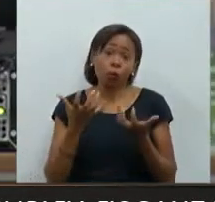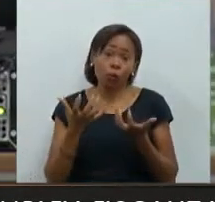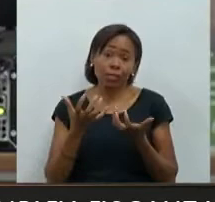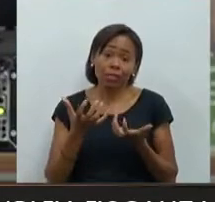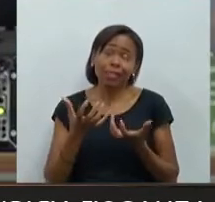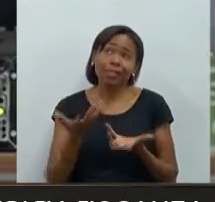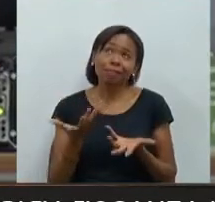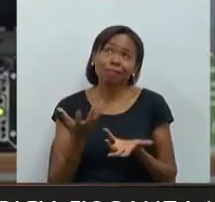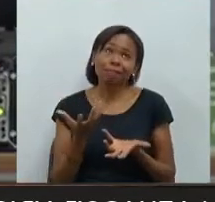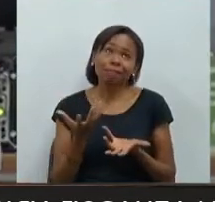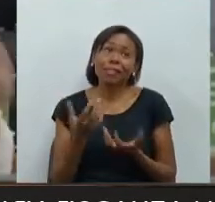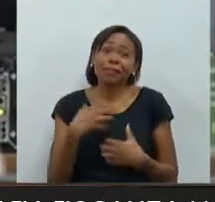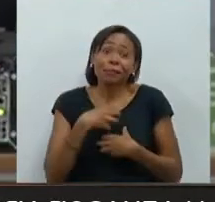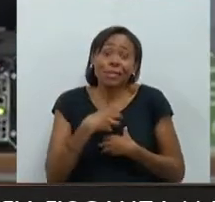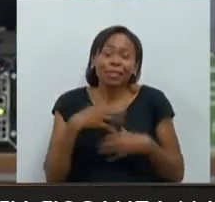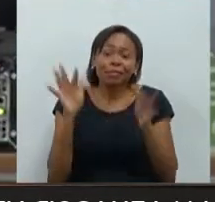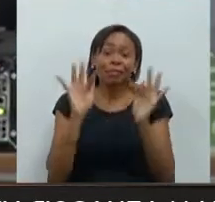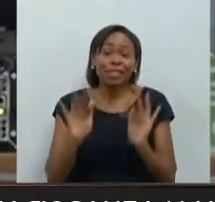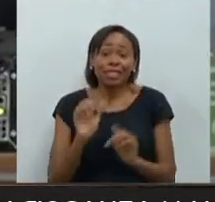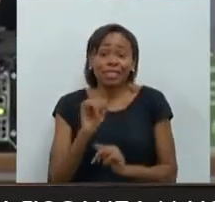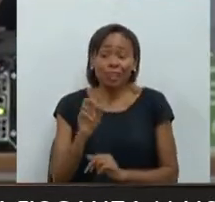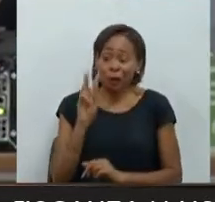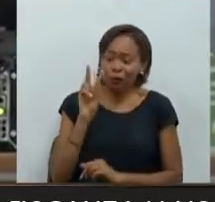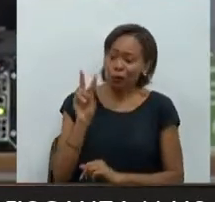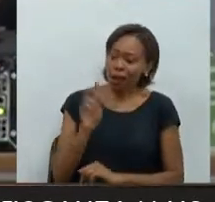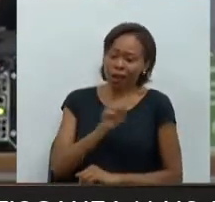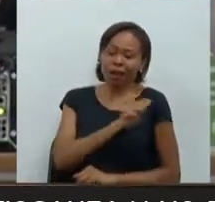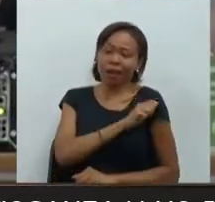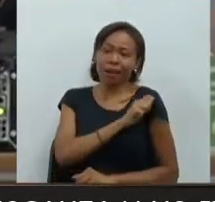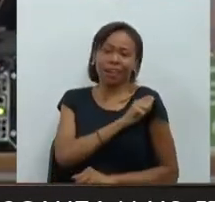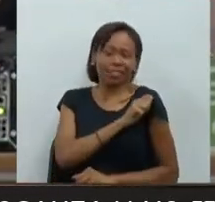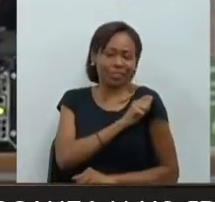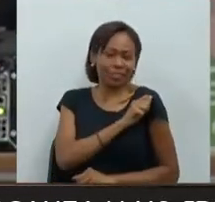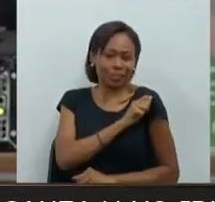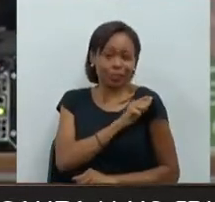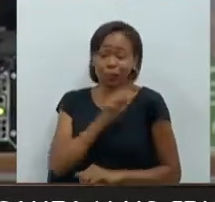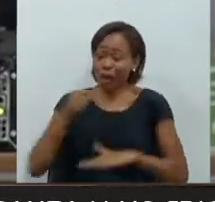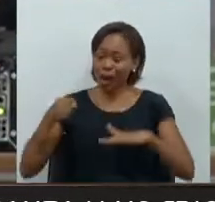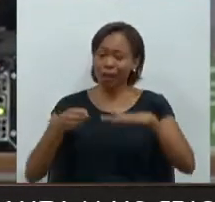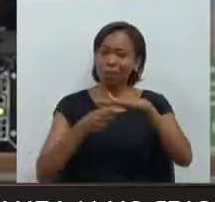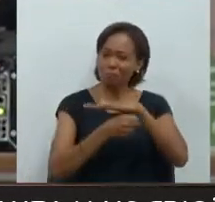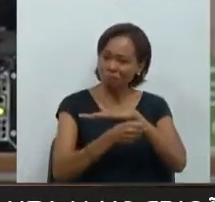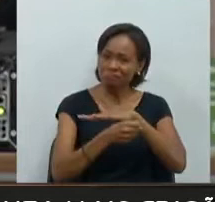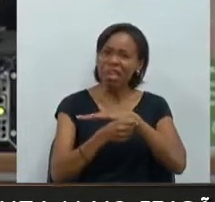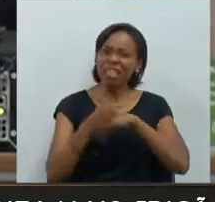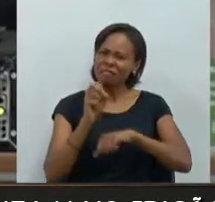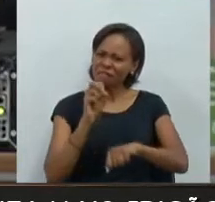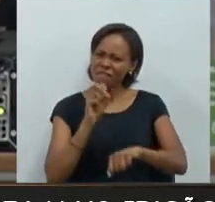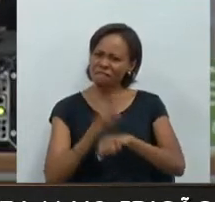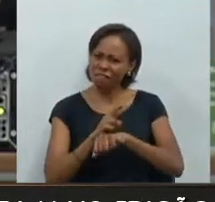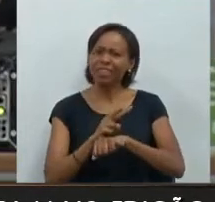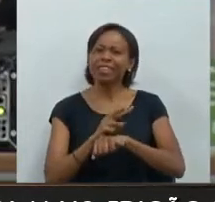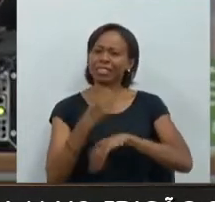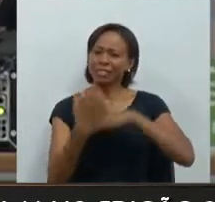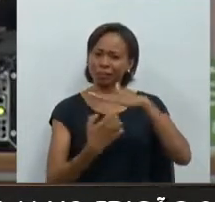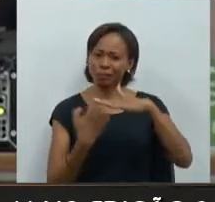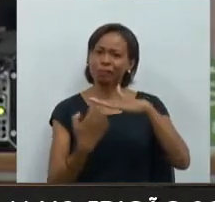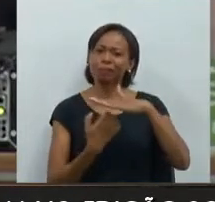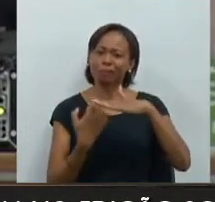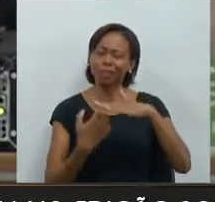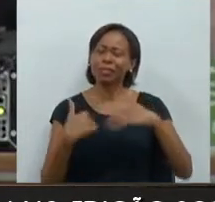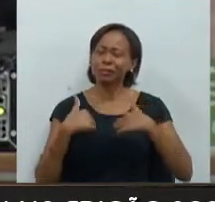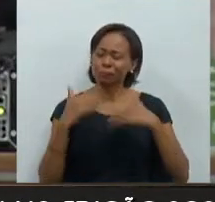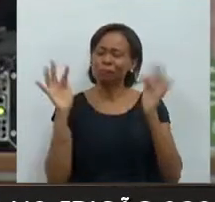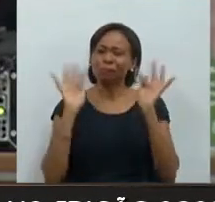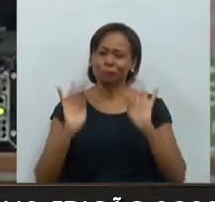muito feliz quando eu ver um aluno, né, essas crianças sendo inseridas naquela vaga lá daquela empresa lá.